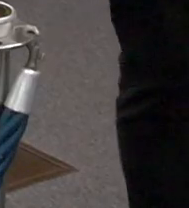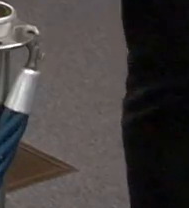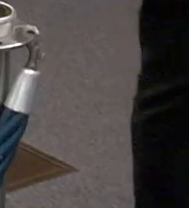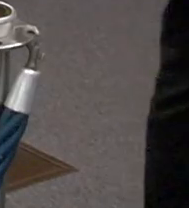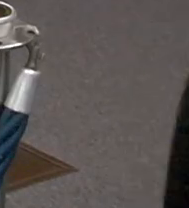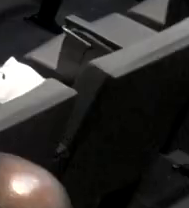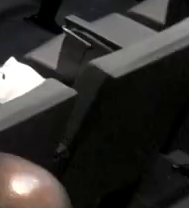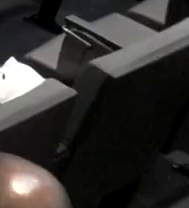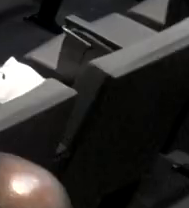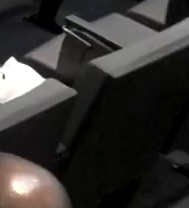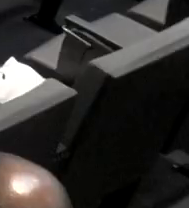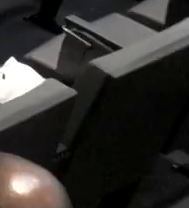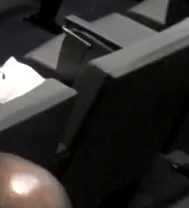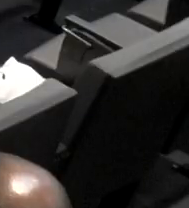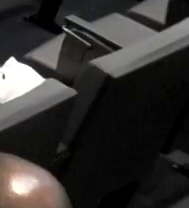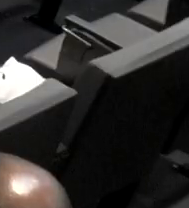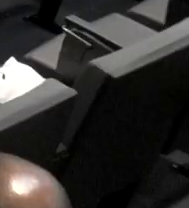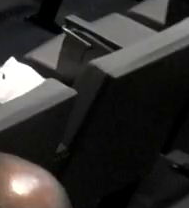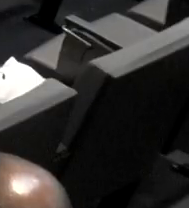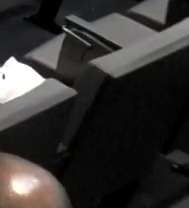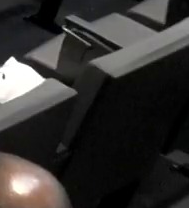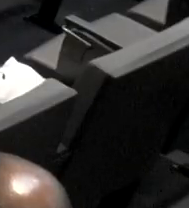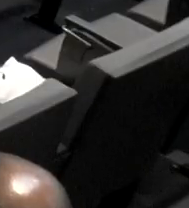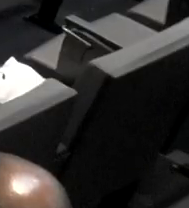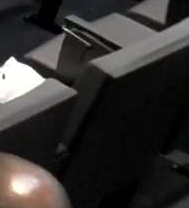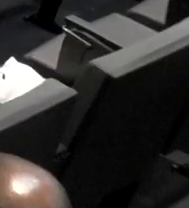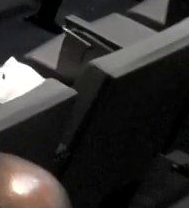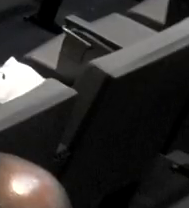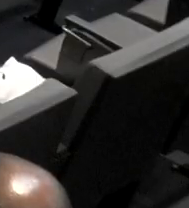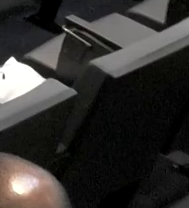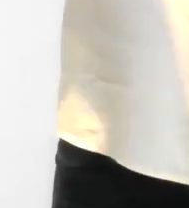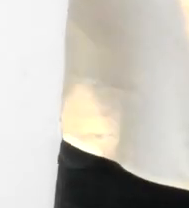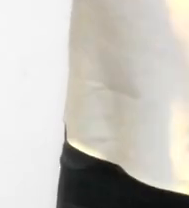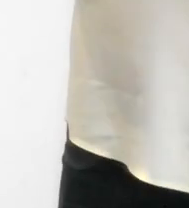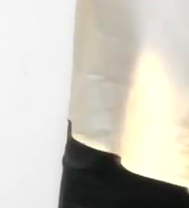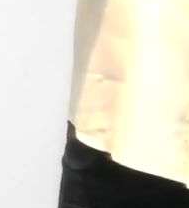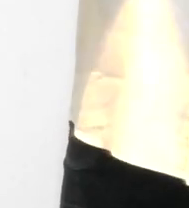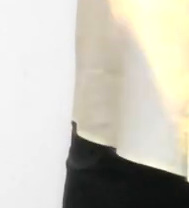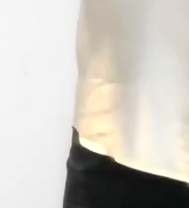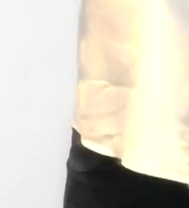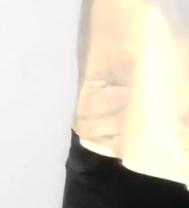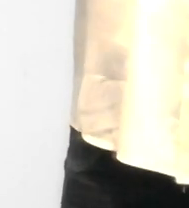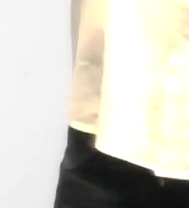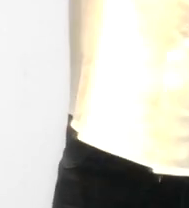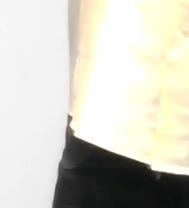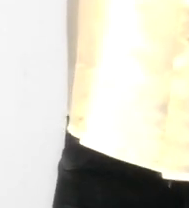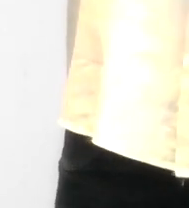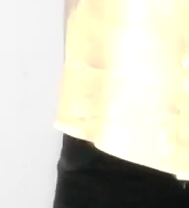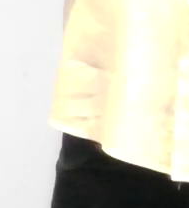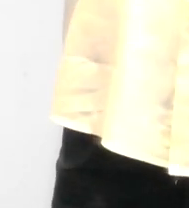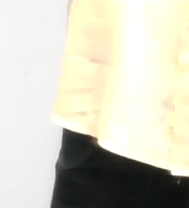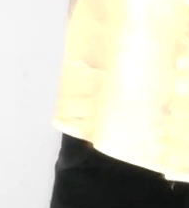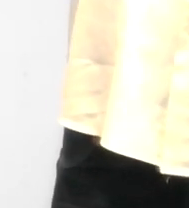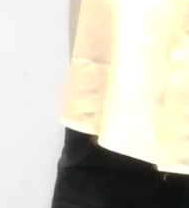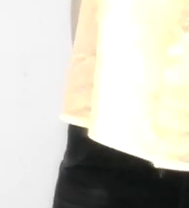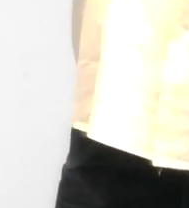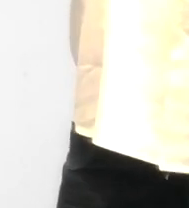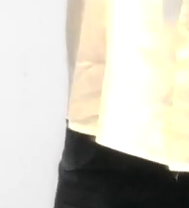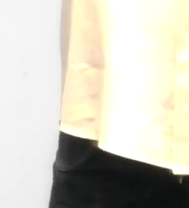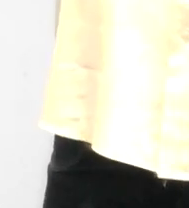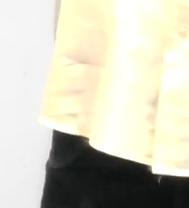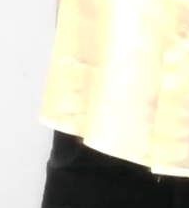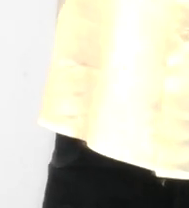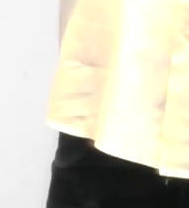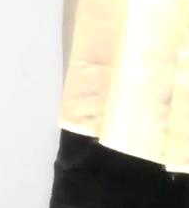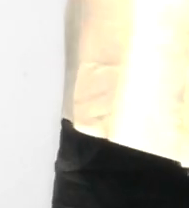por favor eh então a gente tá desde o começo ouvindo aqui números números o número tem que ser base pra